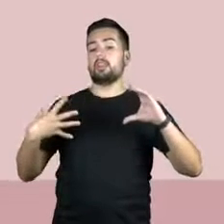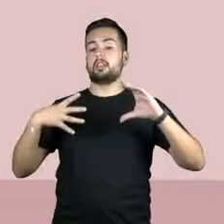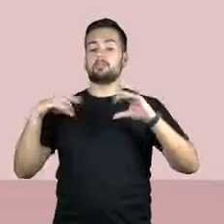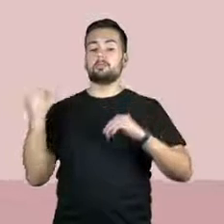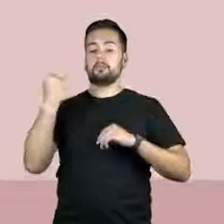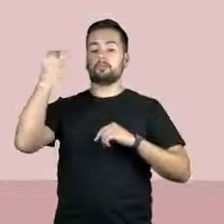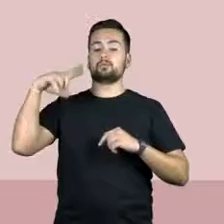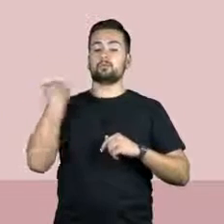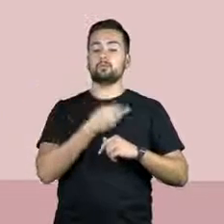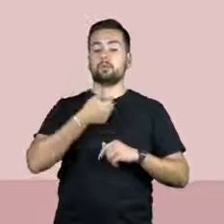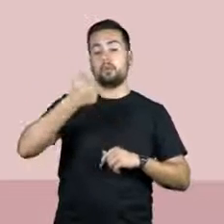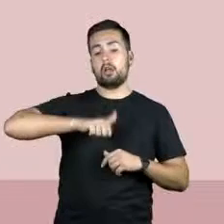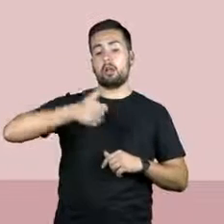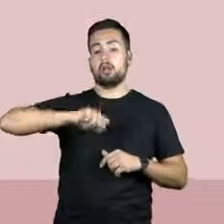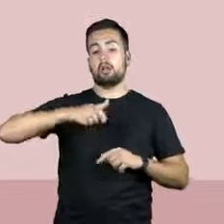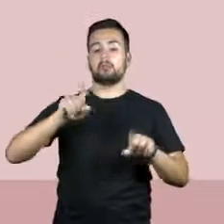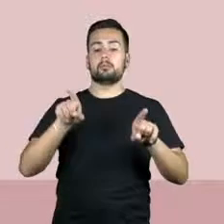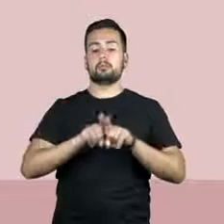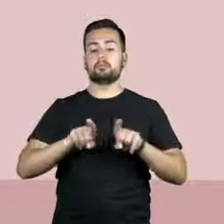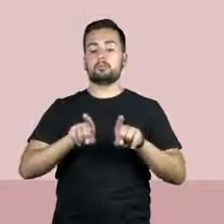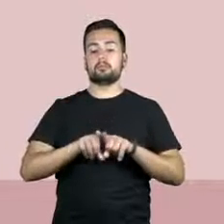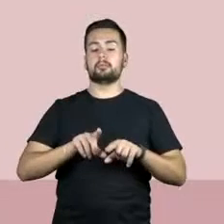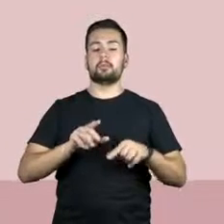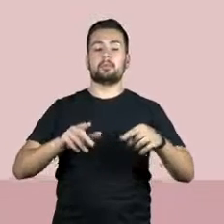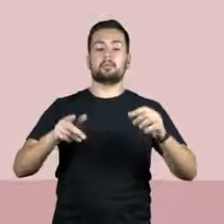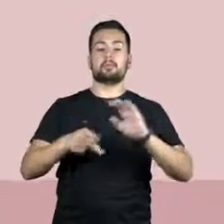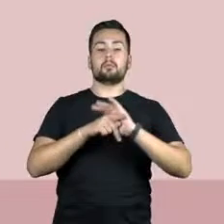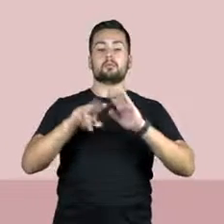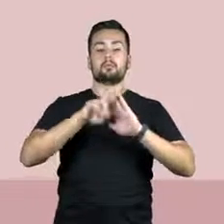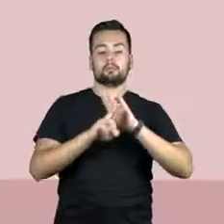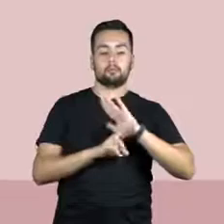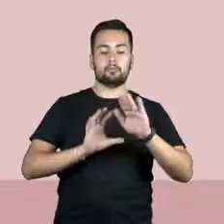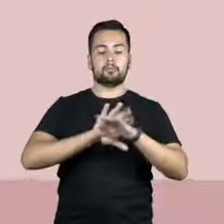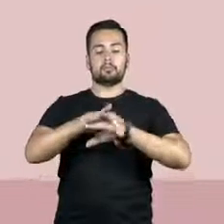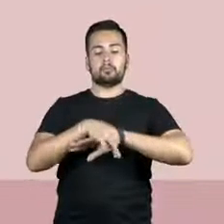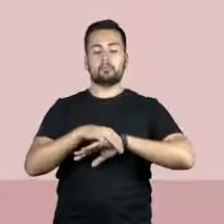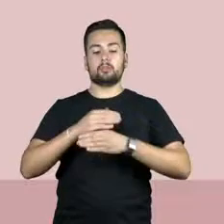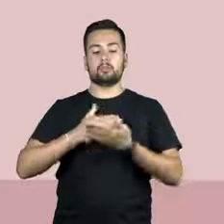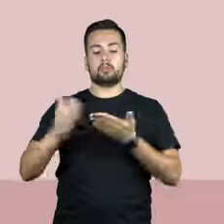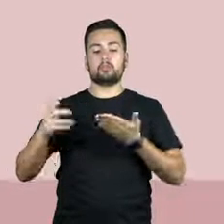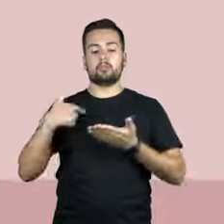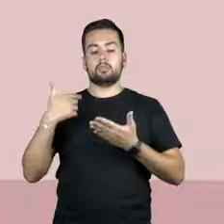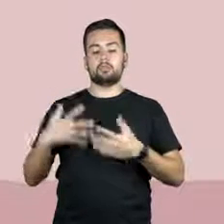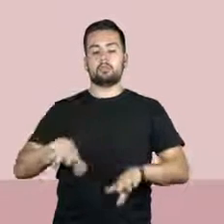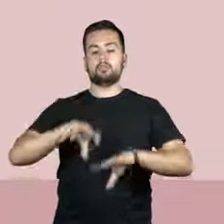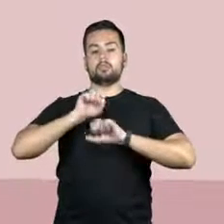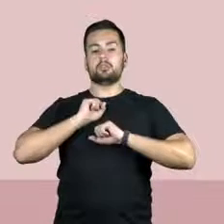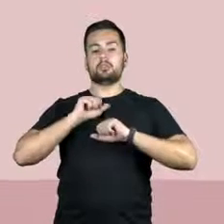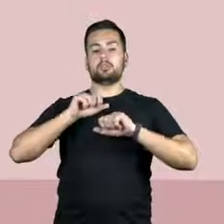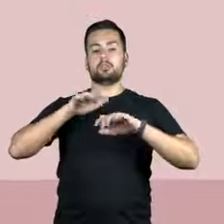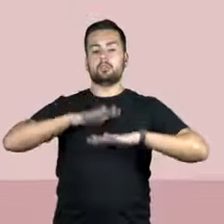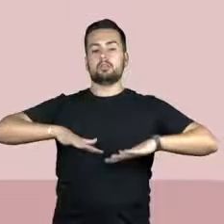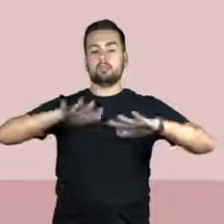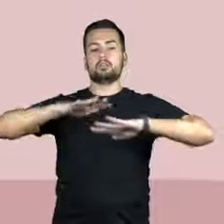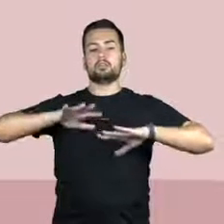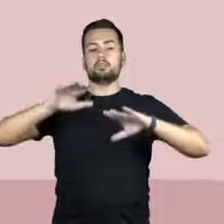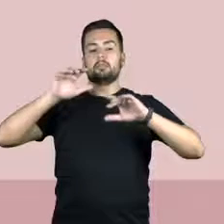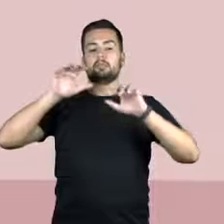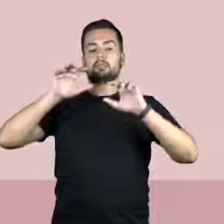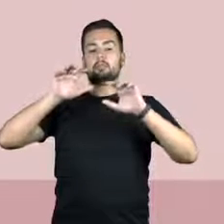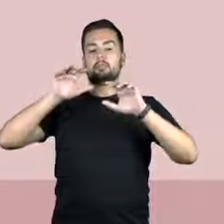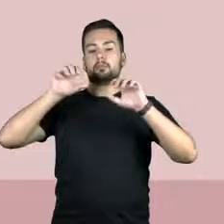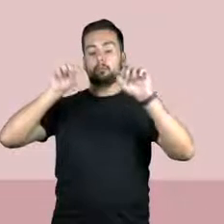serem avaliados, quanto o próprio fator de segurança. Por exemplo, lá no começo, eu adotei uma superfície de ruptura